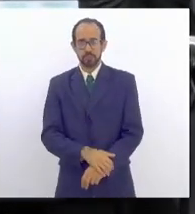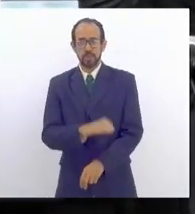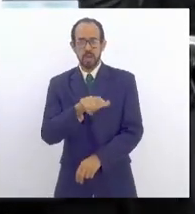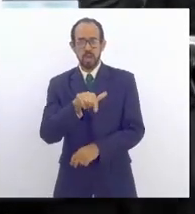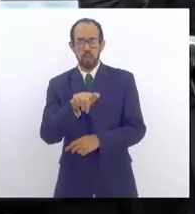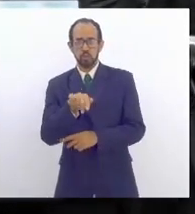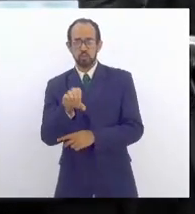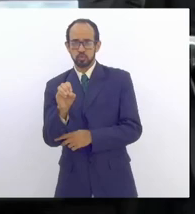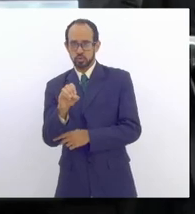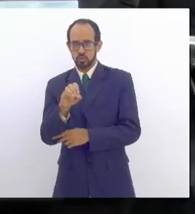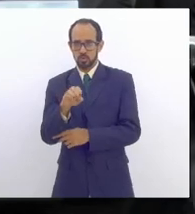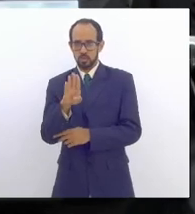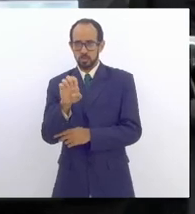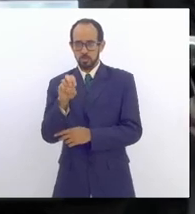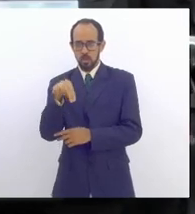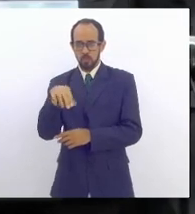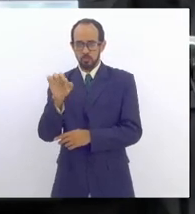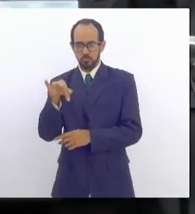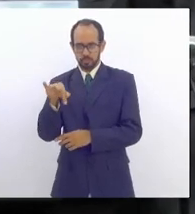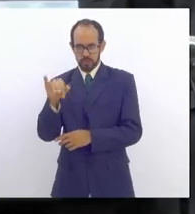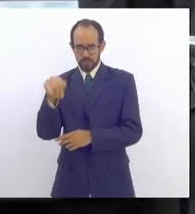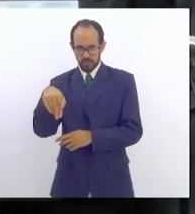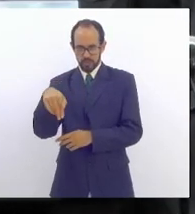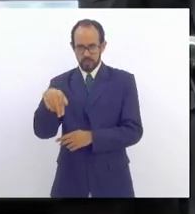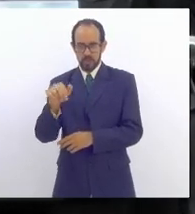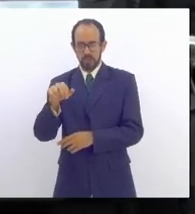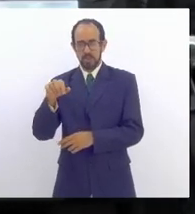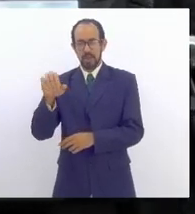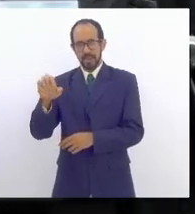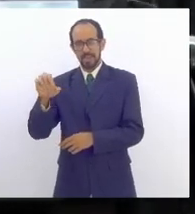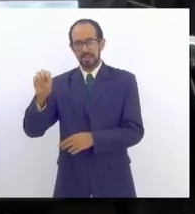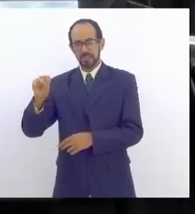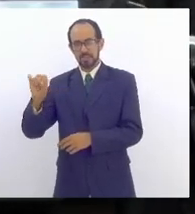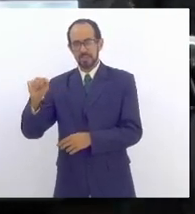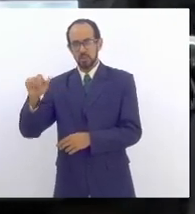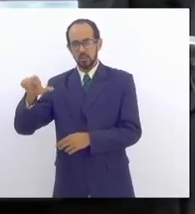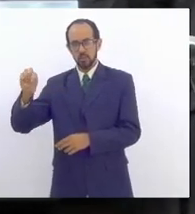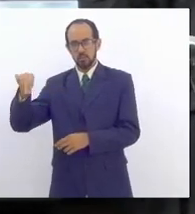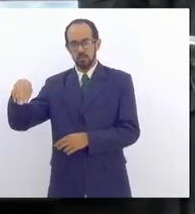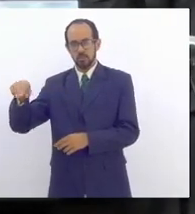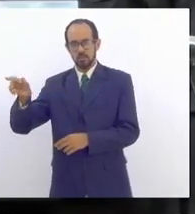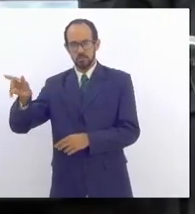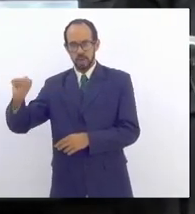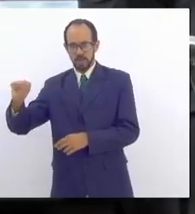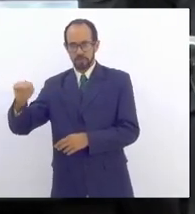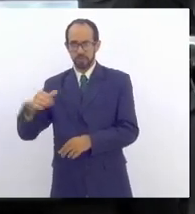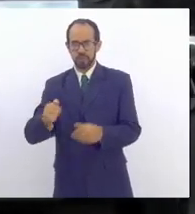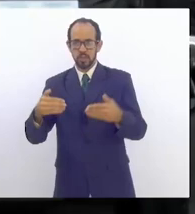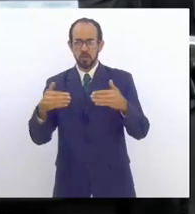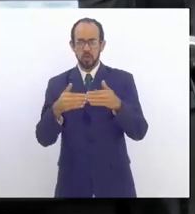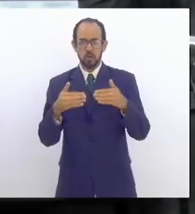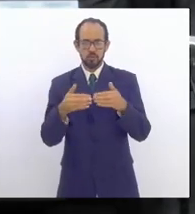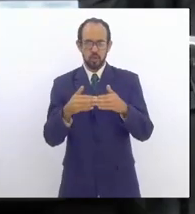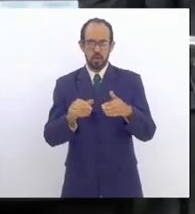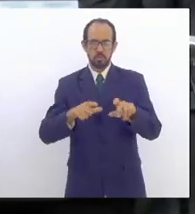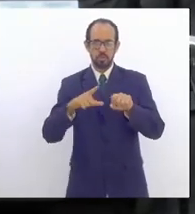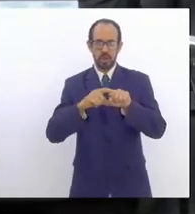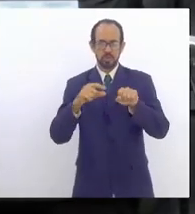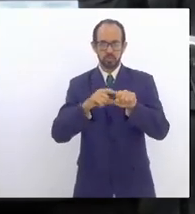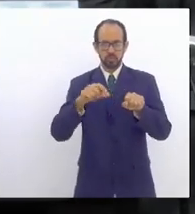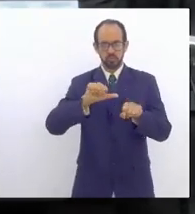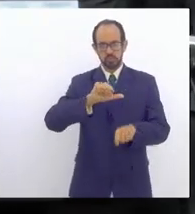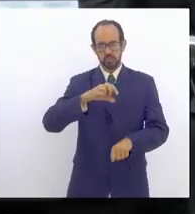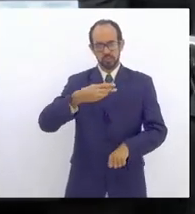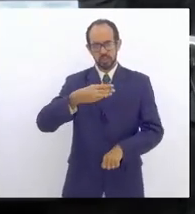do Estado do Rio de Janeiro. De acordo com o disposto no inciso 6º do artigo 99, combinado com o artigo 139, caput da